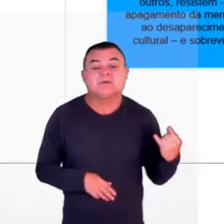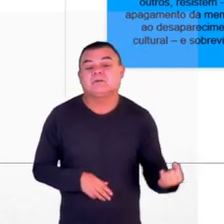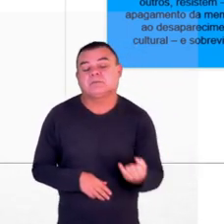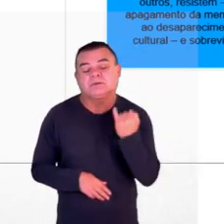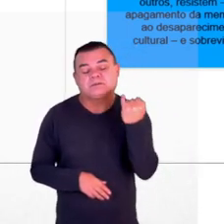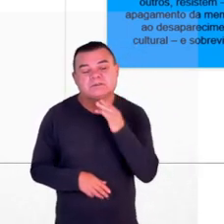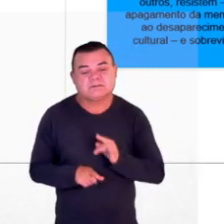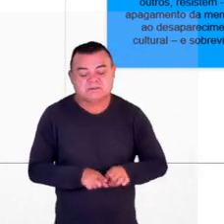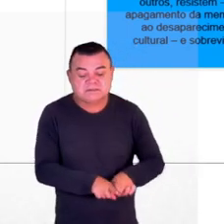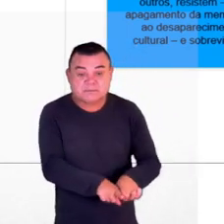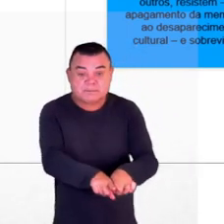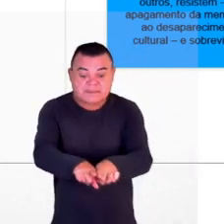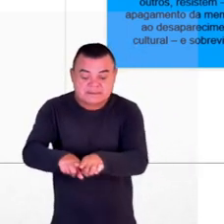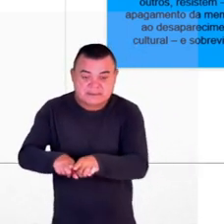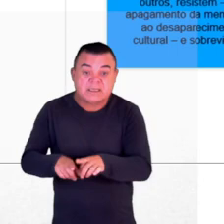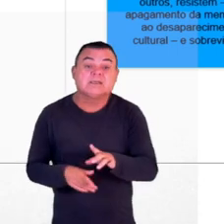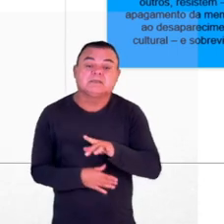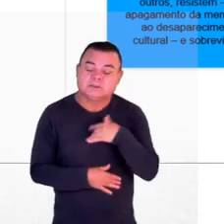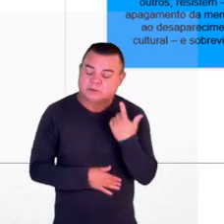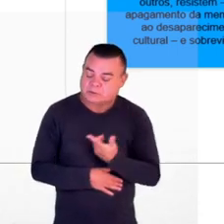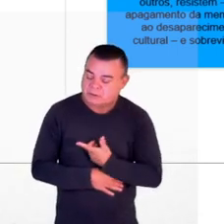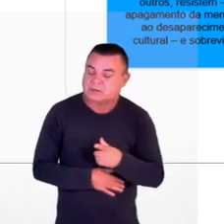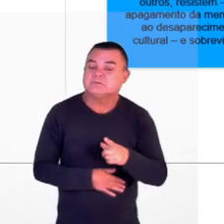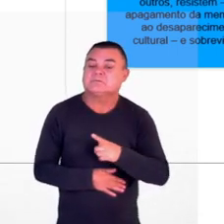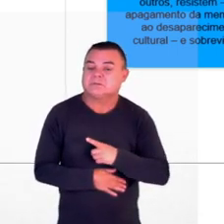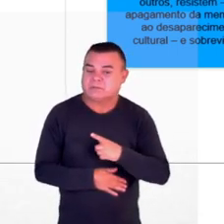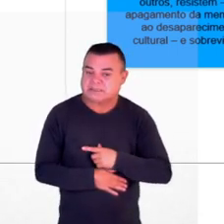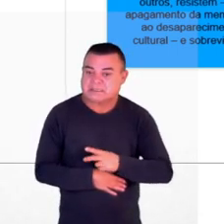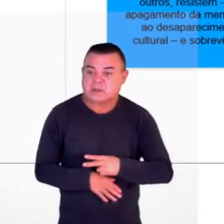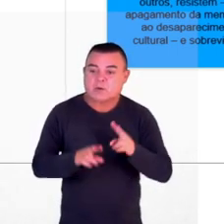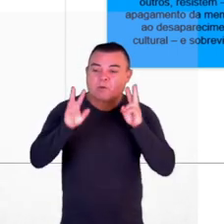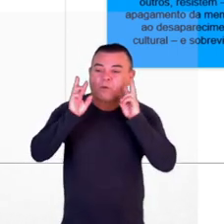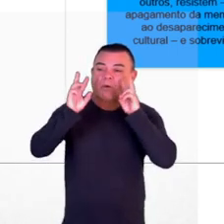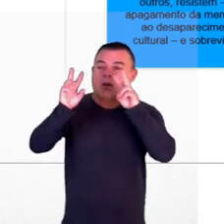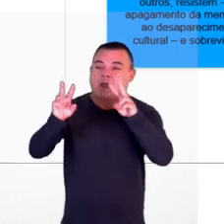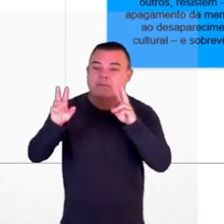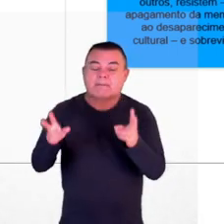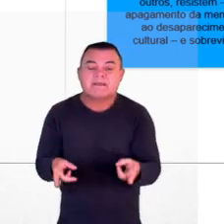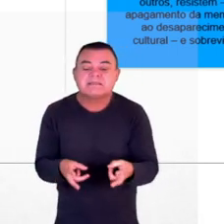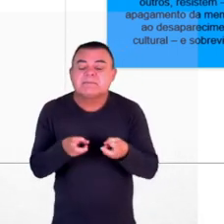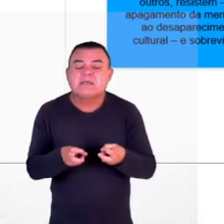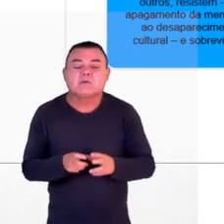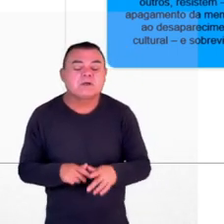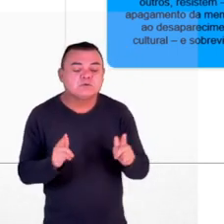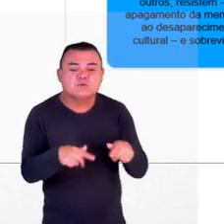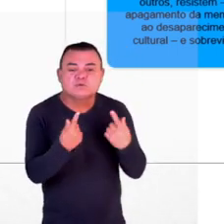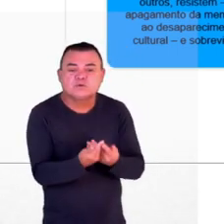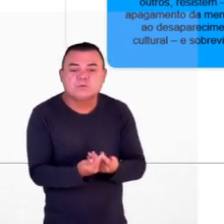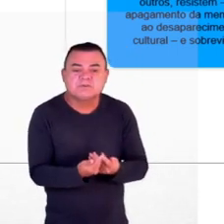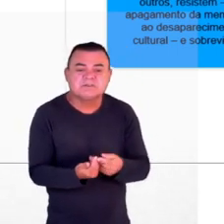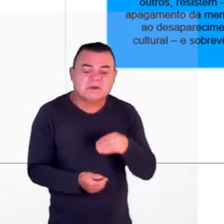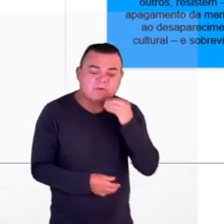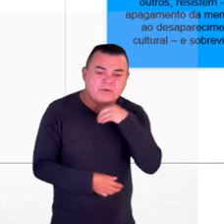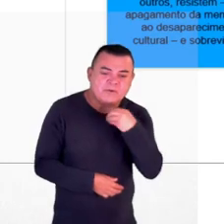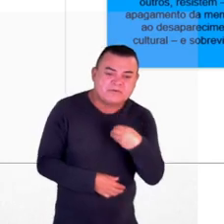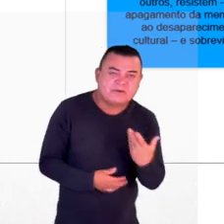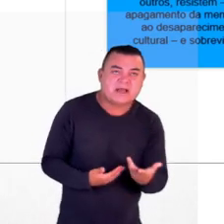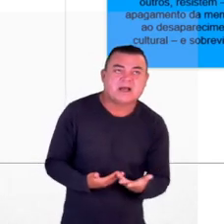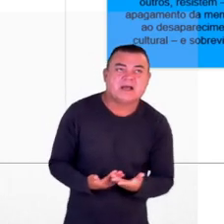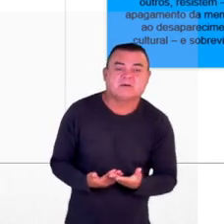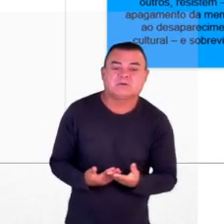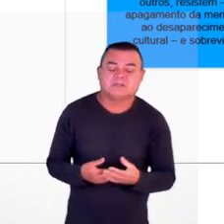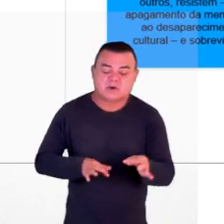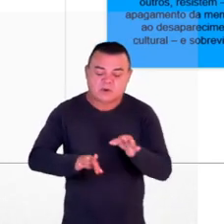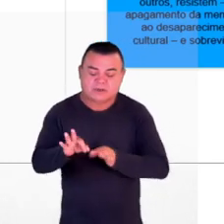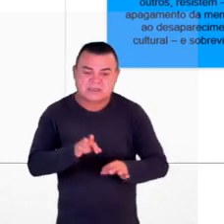parcerias e a gente também tem um olhar para fortalecer quando esses grupos eh estão izados por exemplo do ponto de vista da sua organização